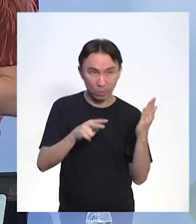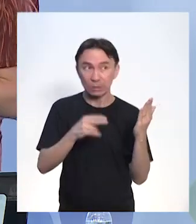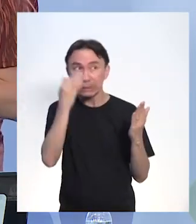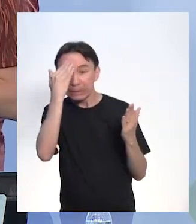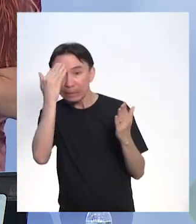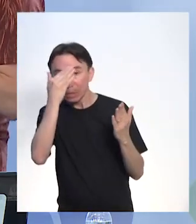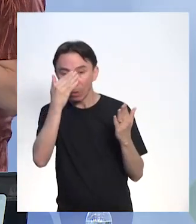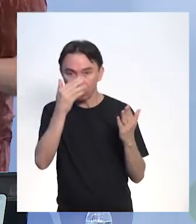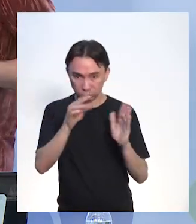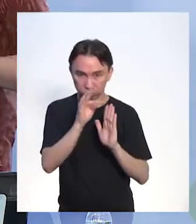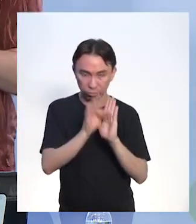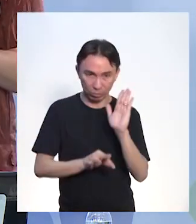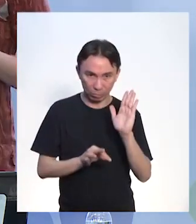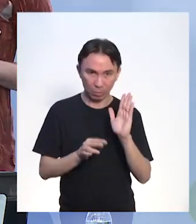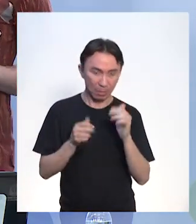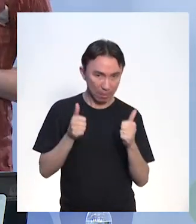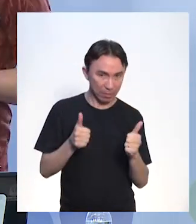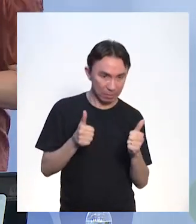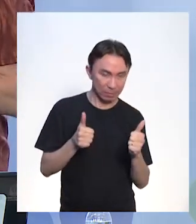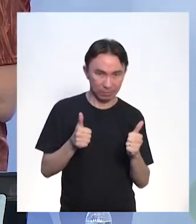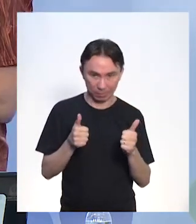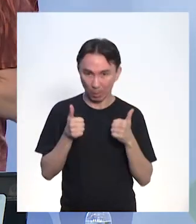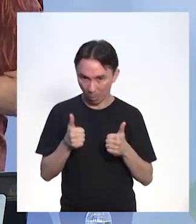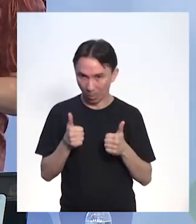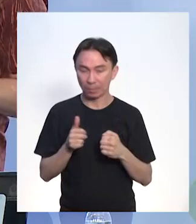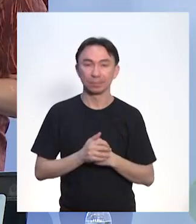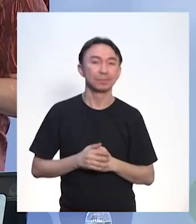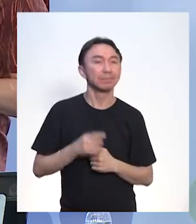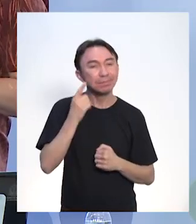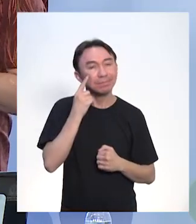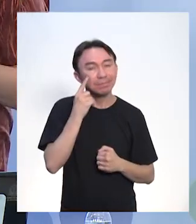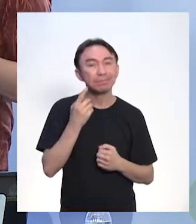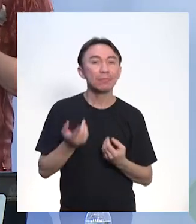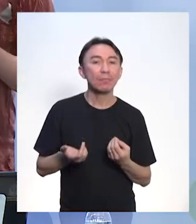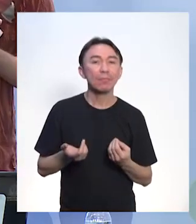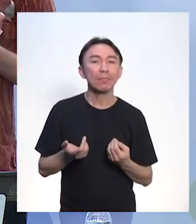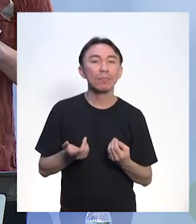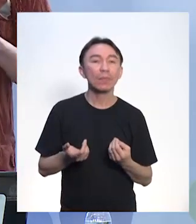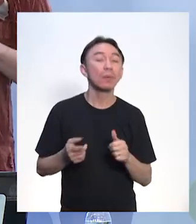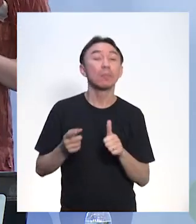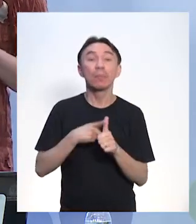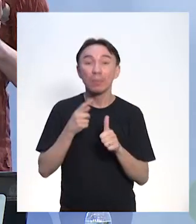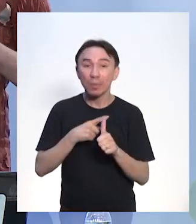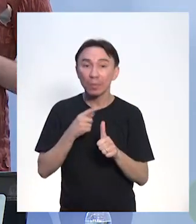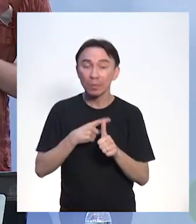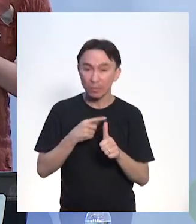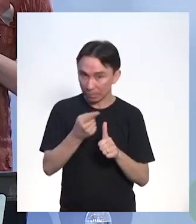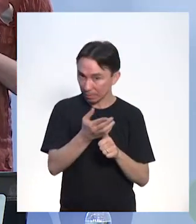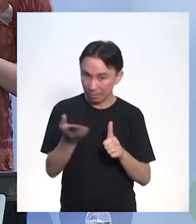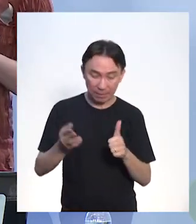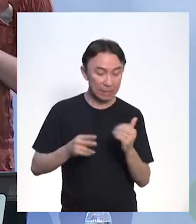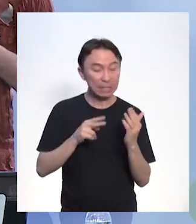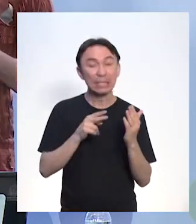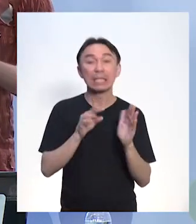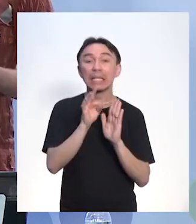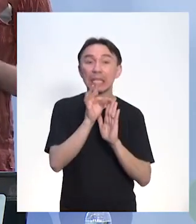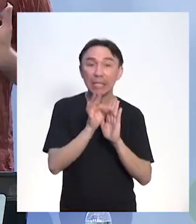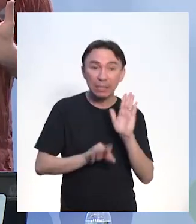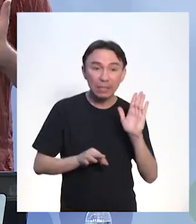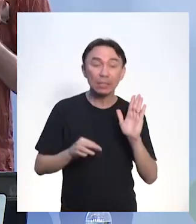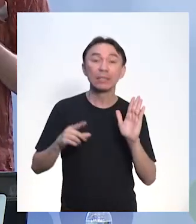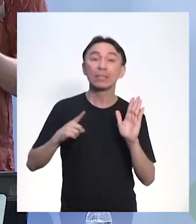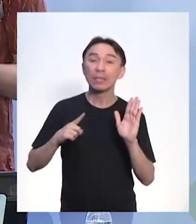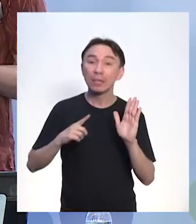o texto aqui, né, para não ficar só na interpretação. Vamos ver um pouquinho, olha só. Primeira coisa que vocês podem ver no texto, quer dizer que o texto ele tem